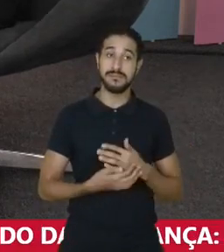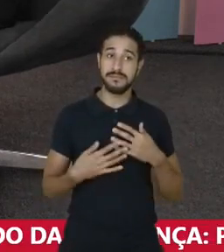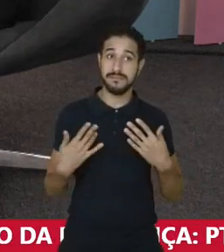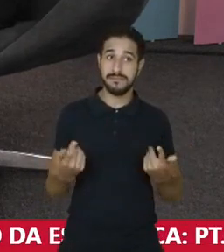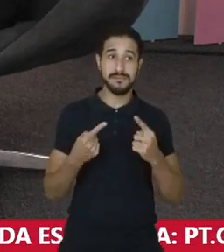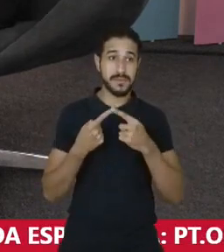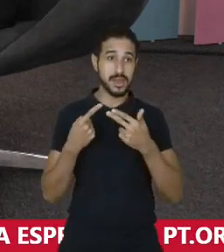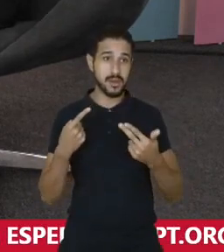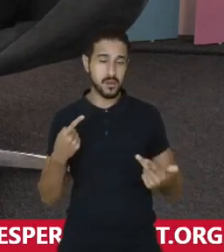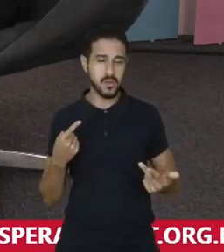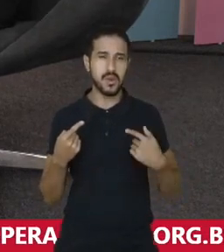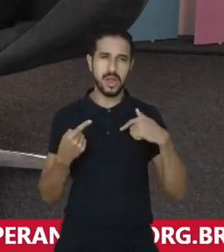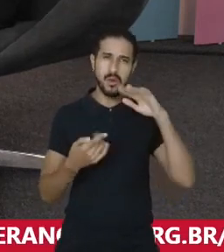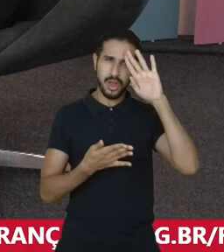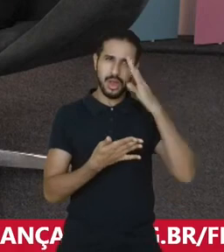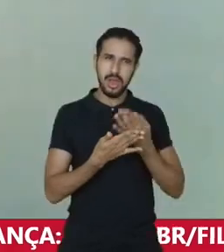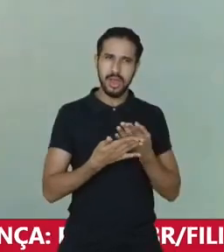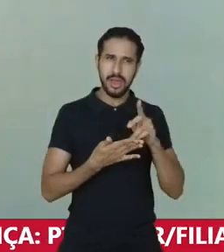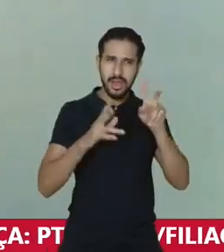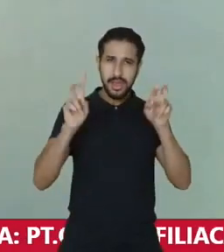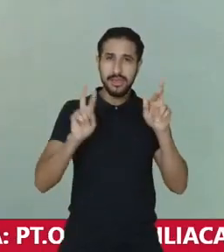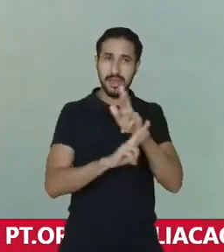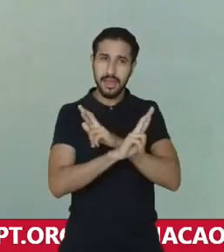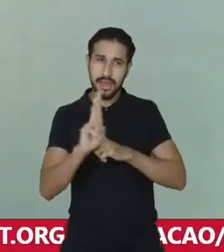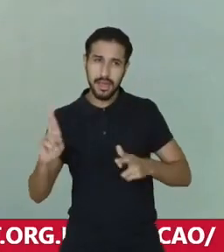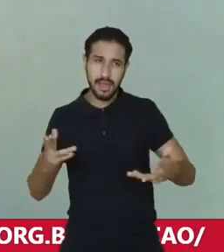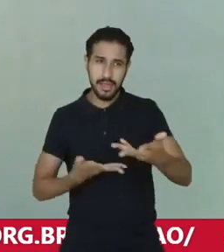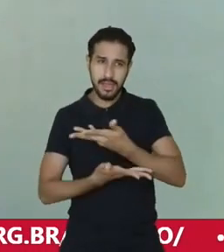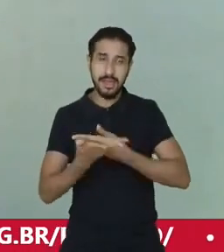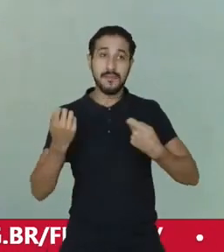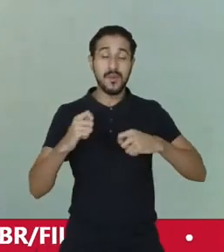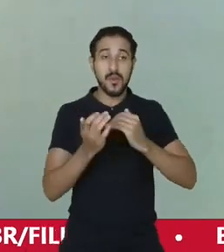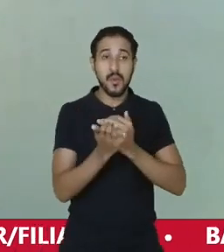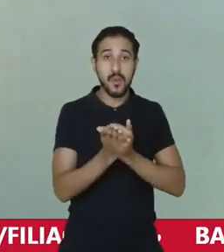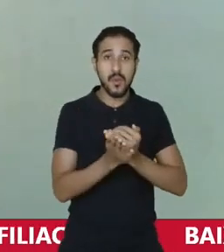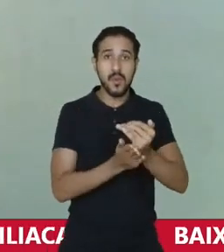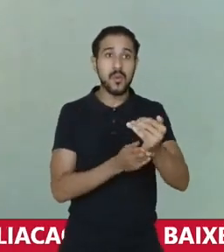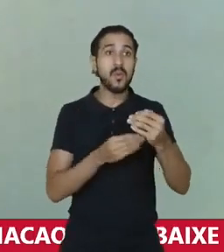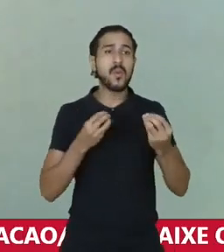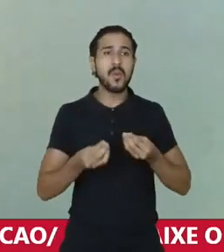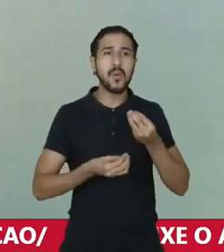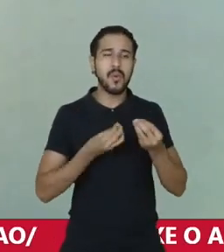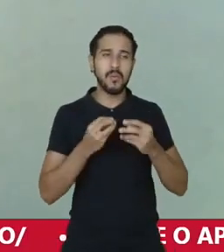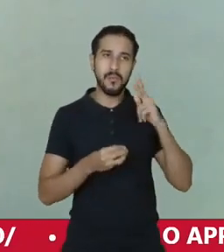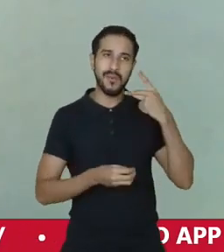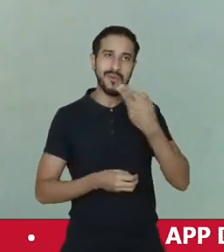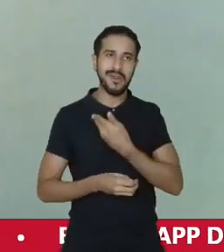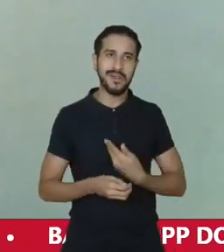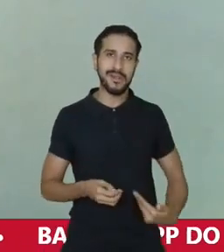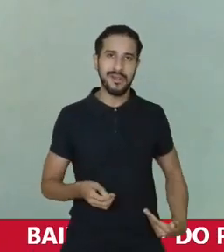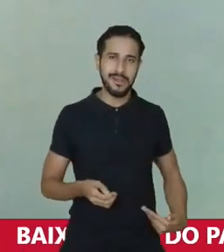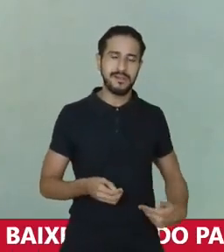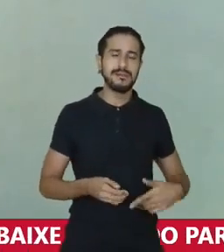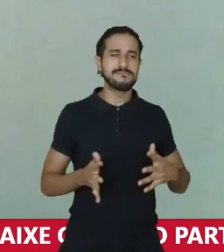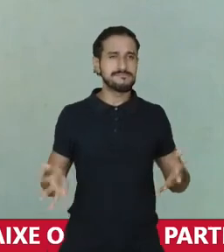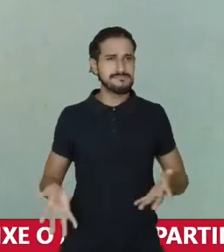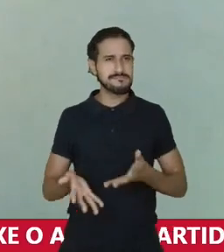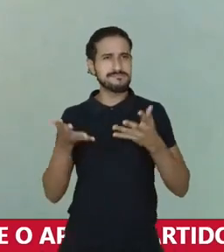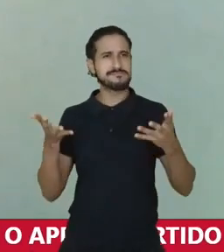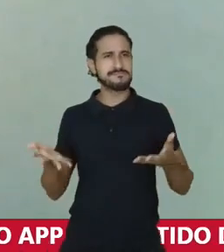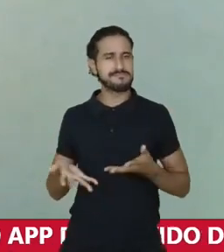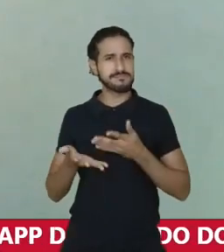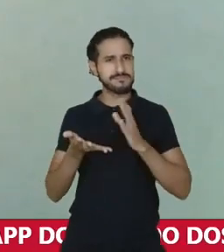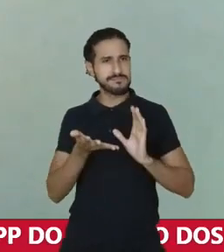Bom, primeiramente, eu acredito que essa relação ela tem que começar a partir através de políticas públicas, né, de incentivo,